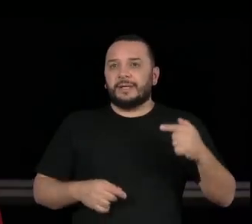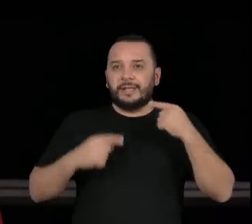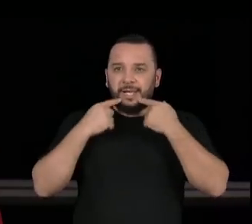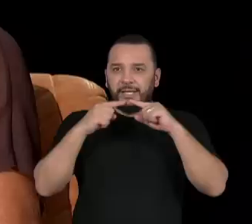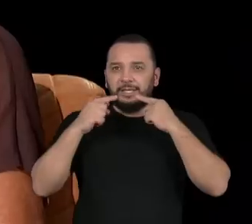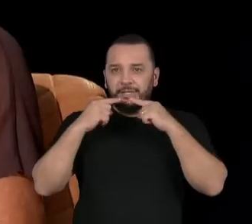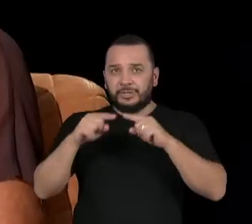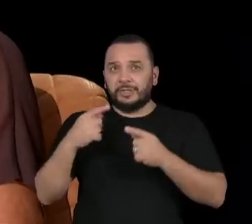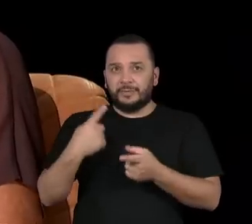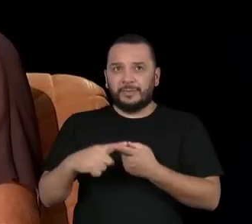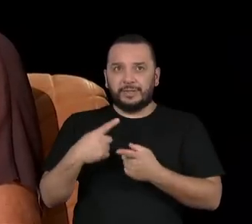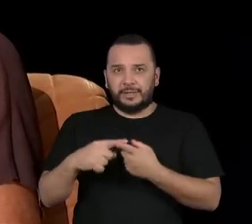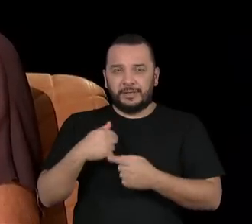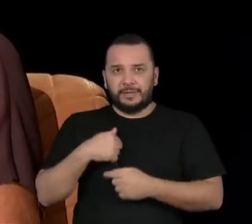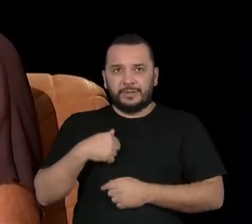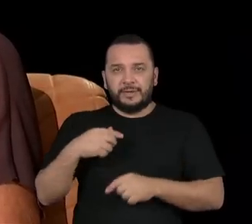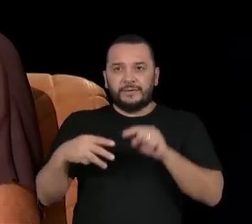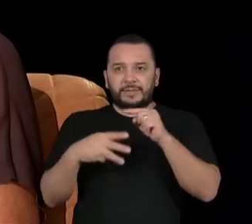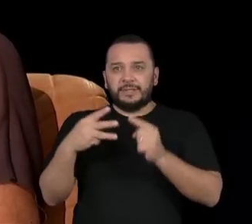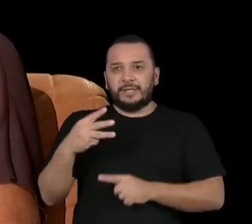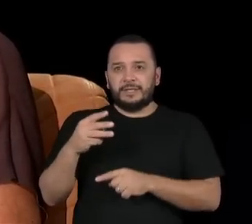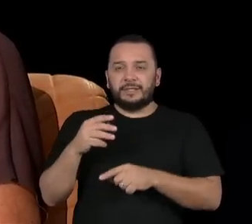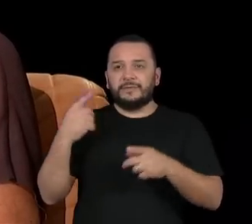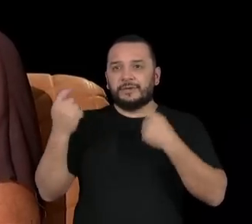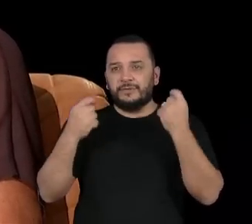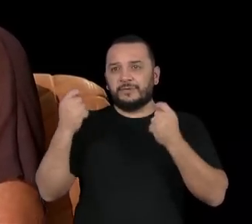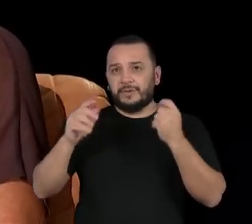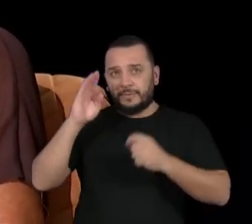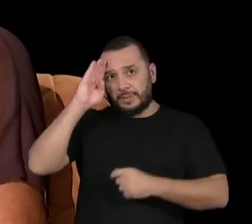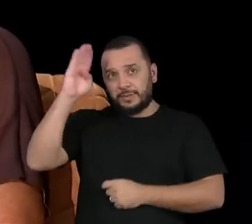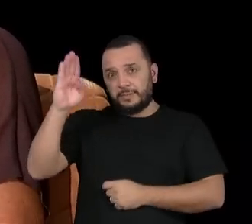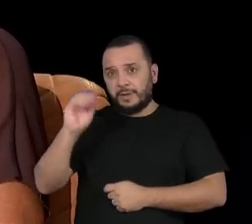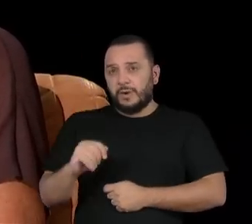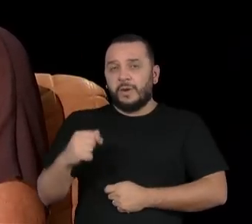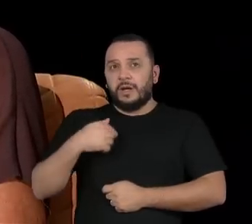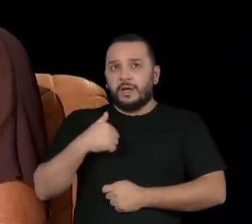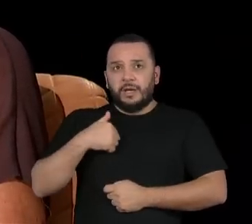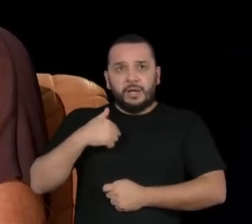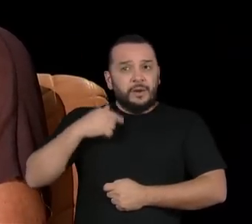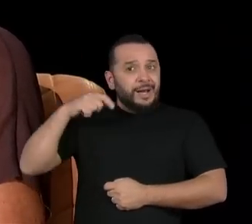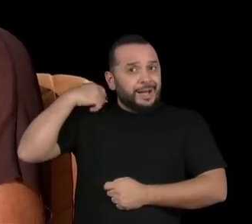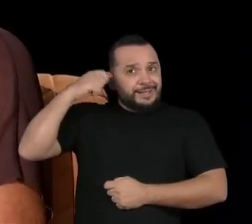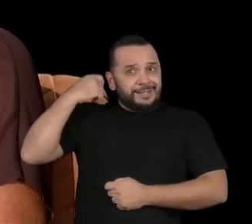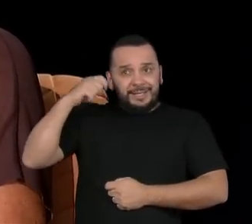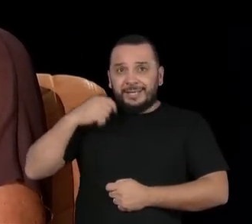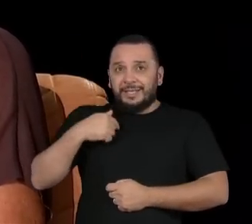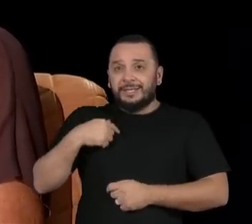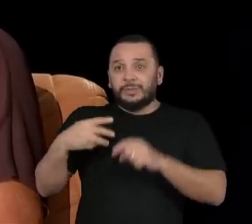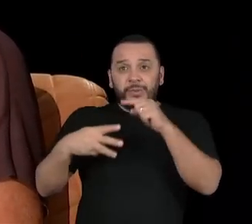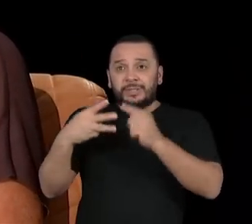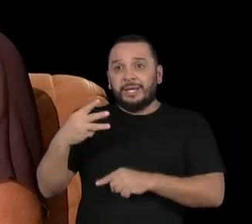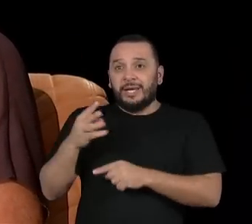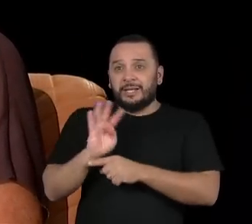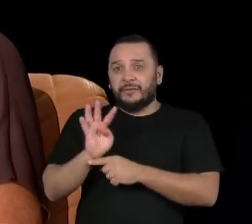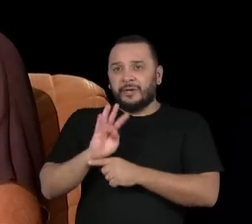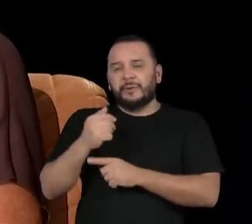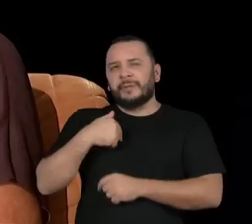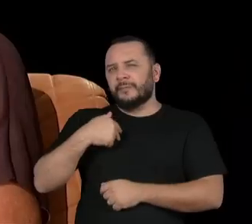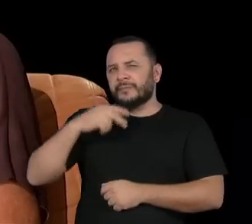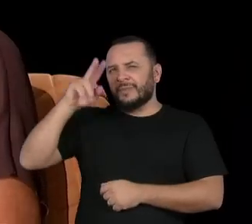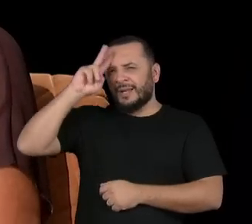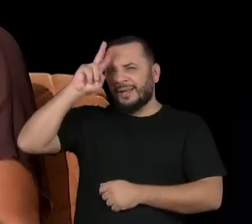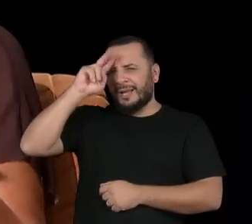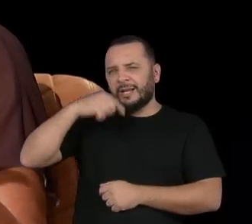eu estava nos 3 festivais principais, eu era a única, eu era atriz de um, do outro e do outro. Aí eu me lembro que